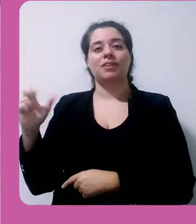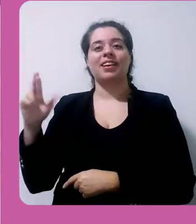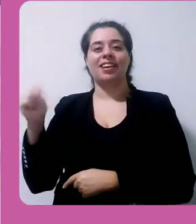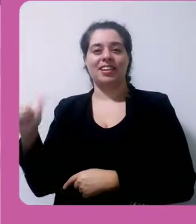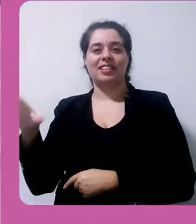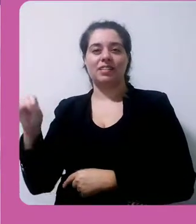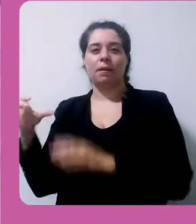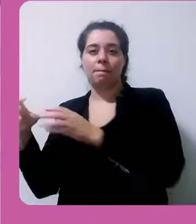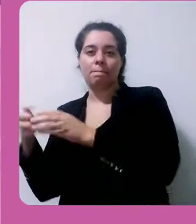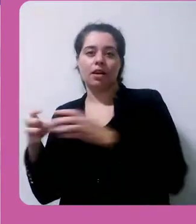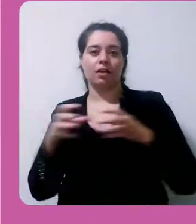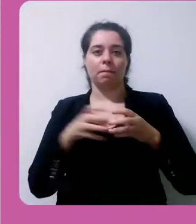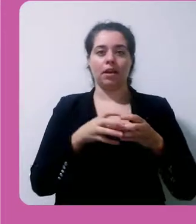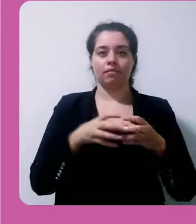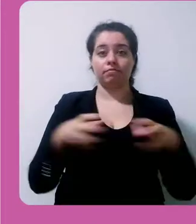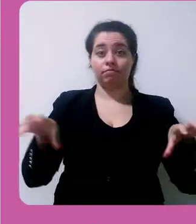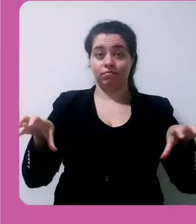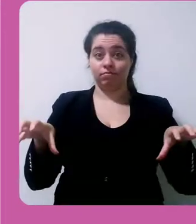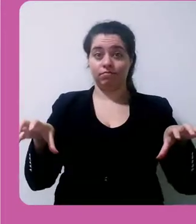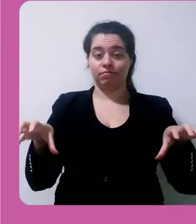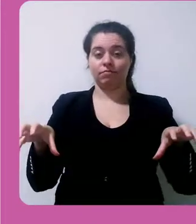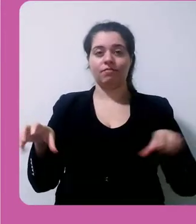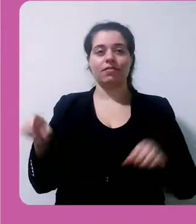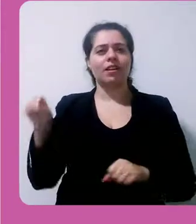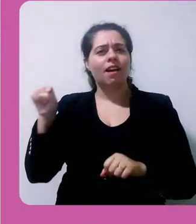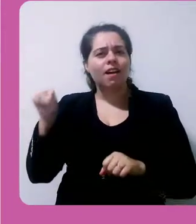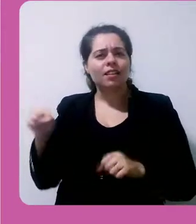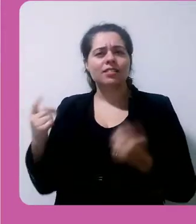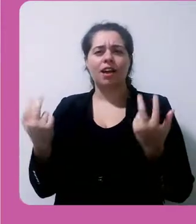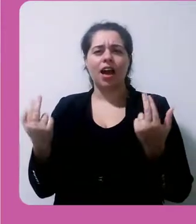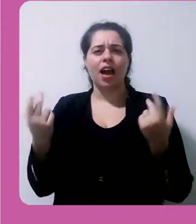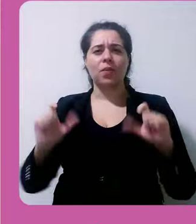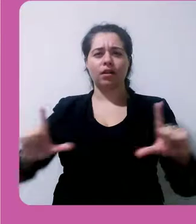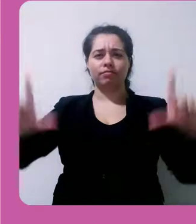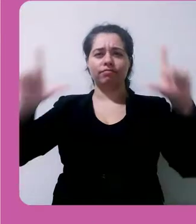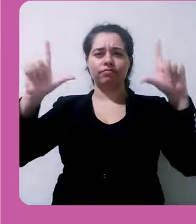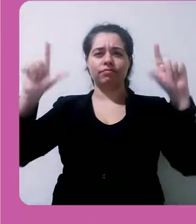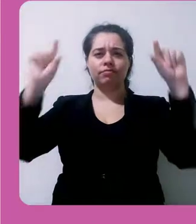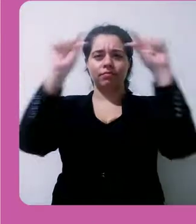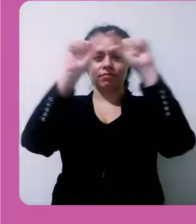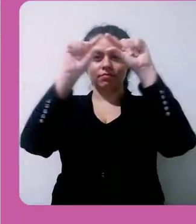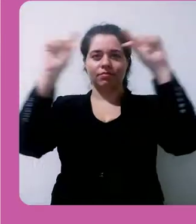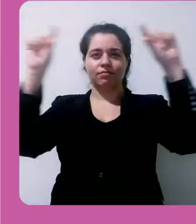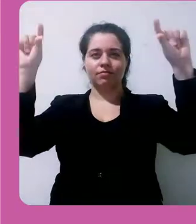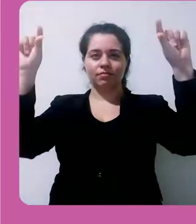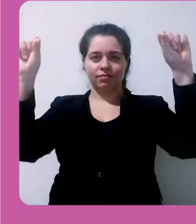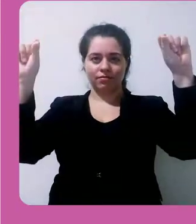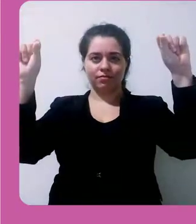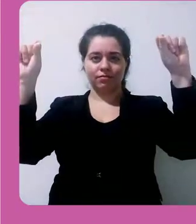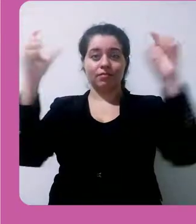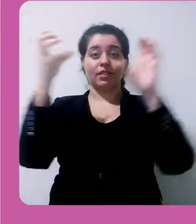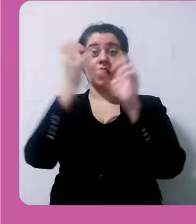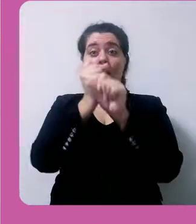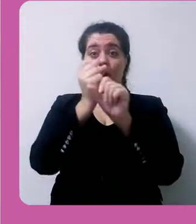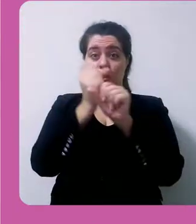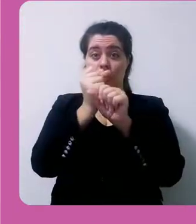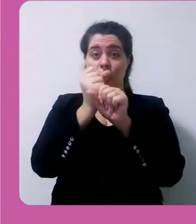aqui é exatamente essa opção aqui, esse cálculo